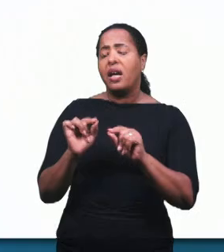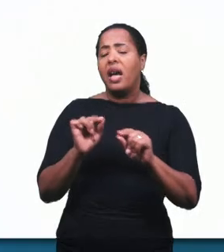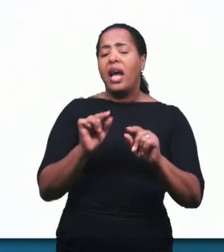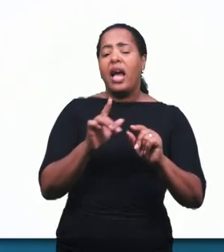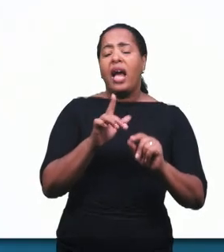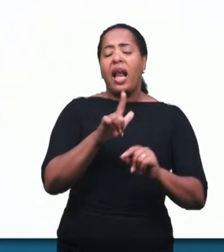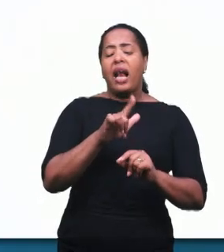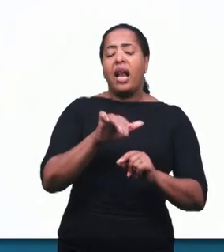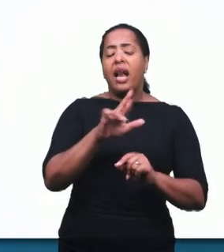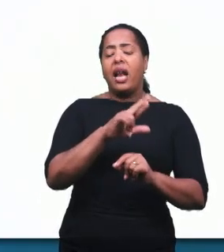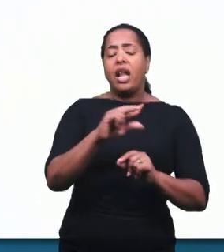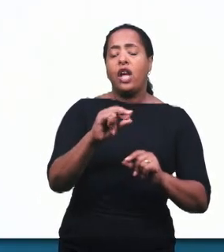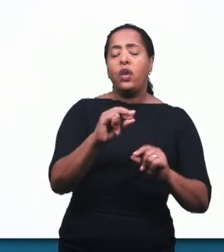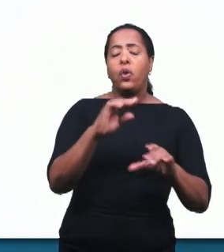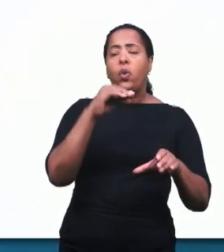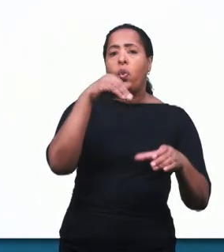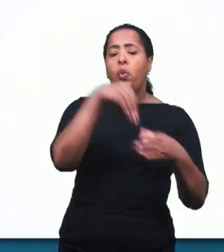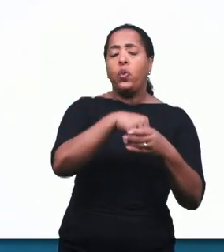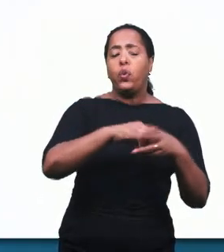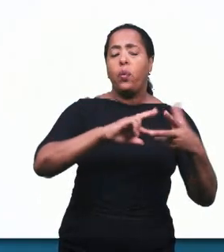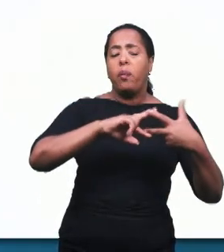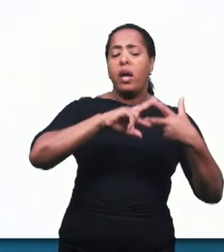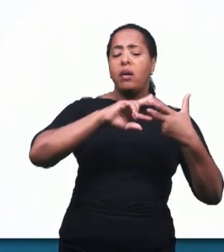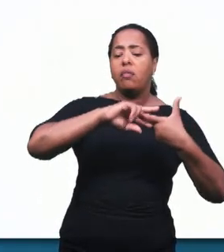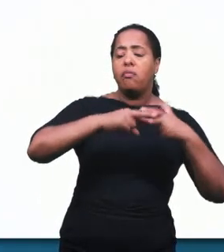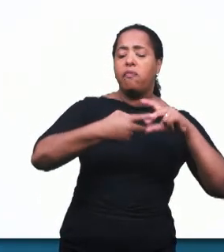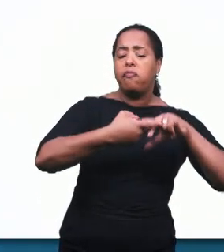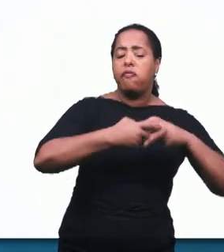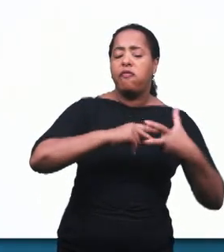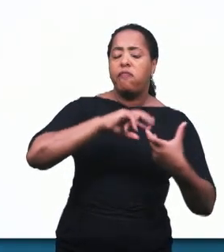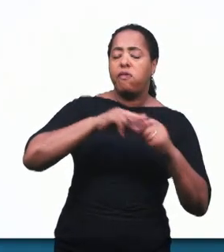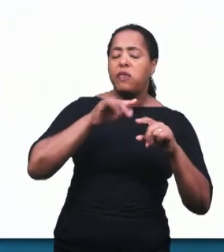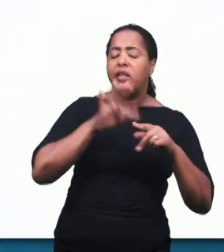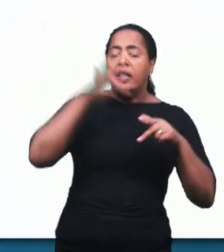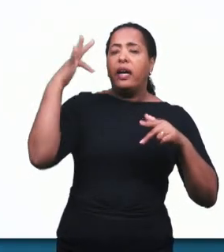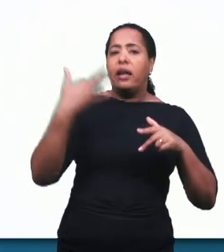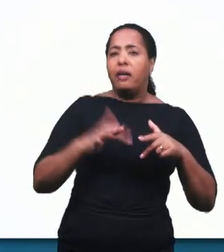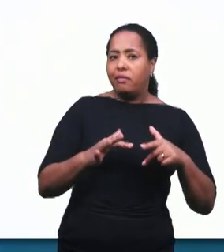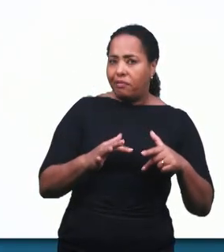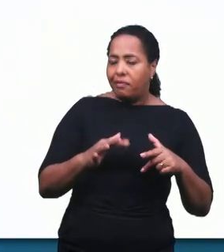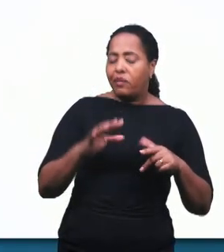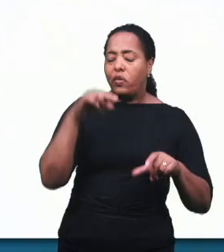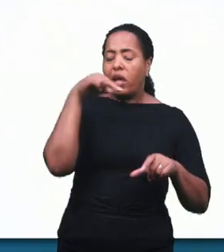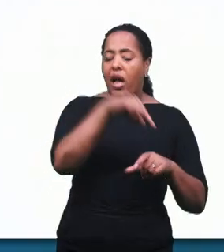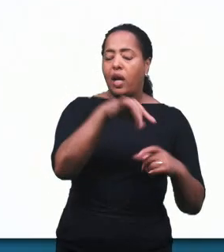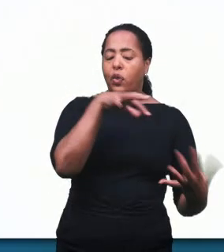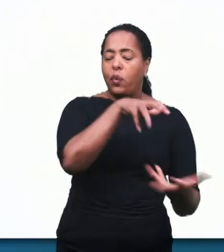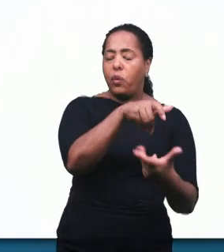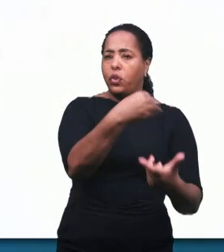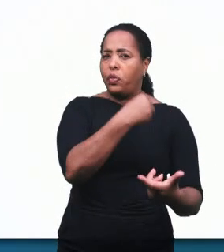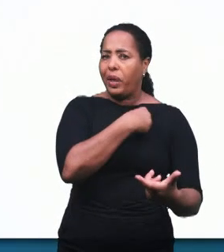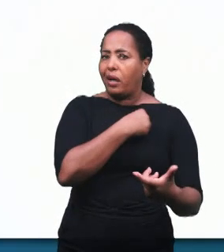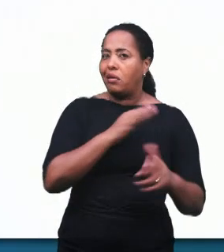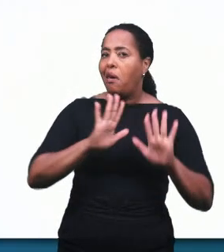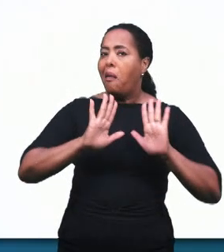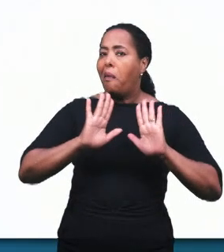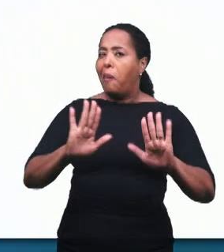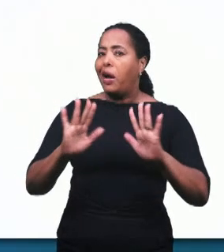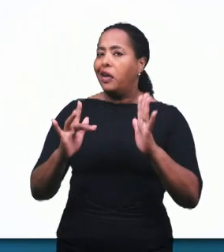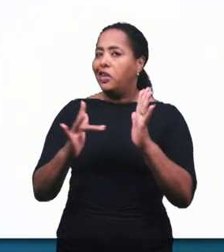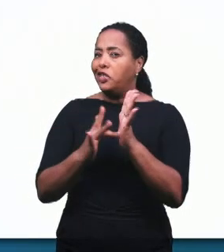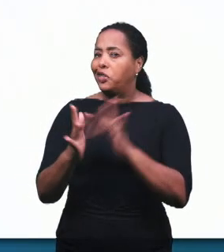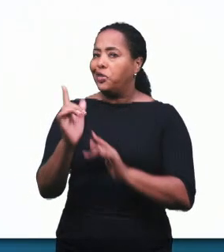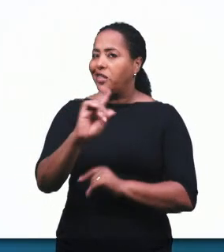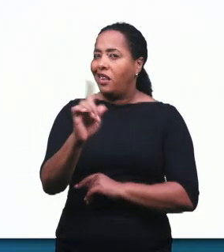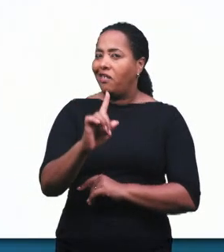os espinhos. Ela está no meio do mundo, ela está no pecado. Jesus não, ele é o lírio só, ele é